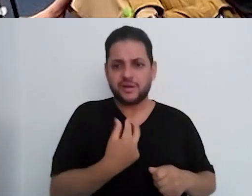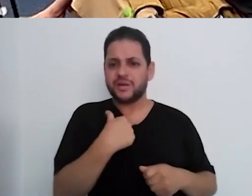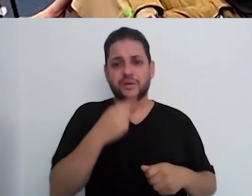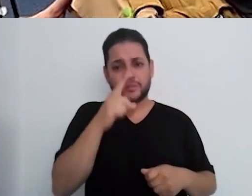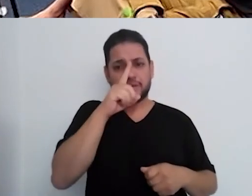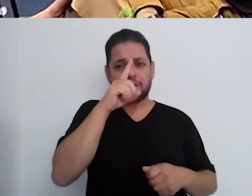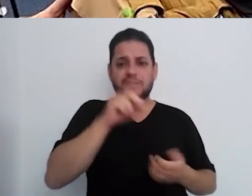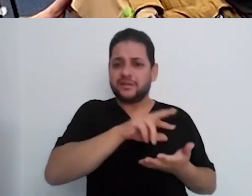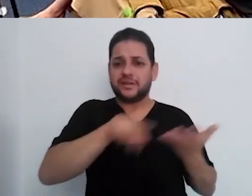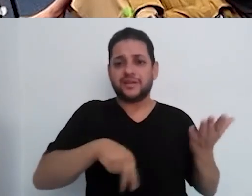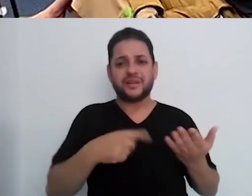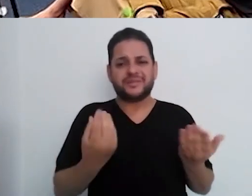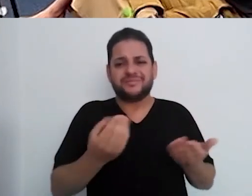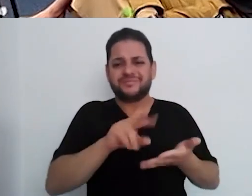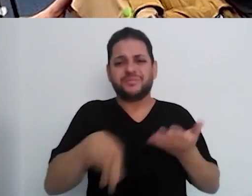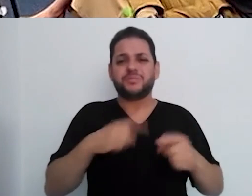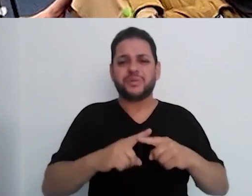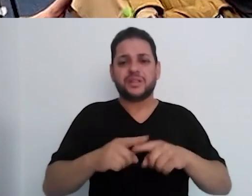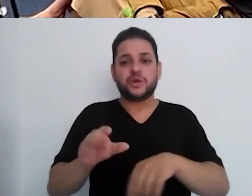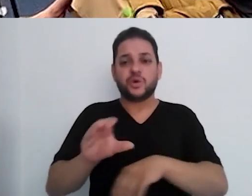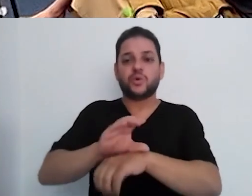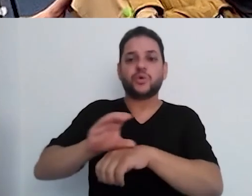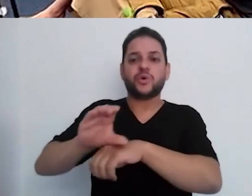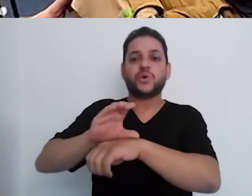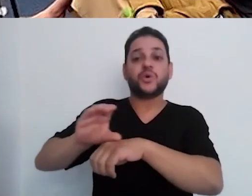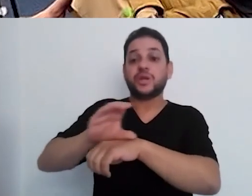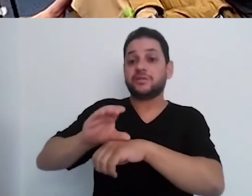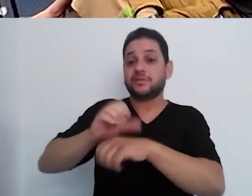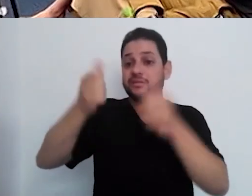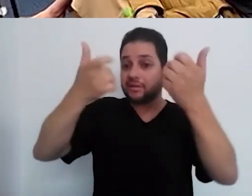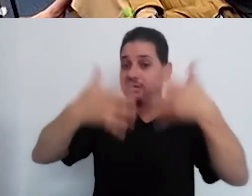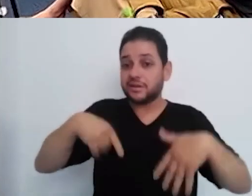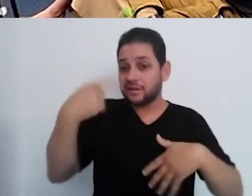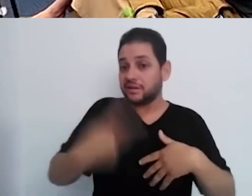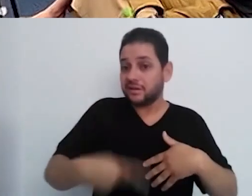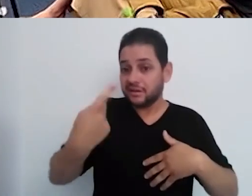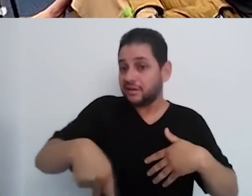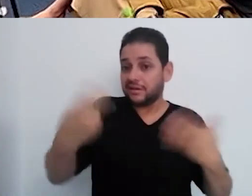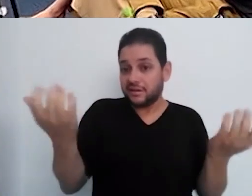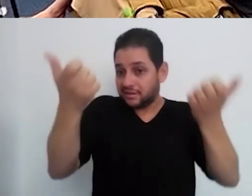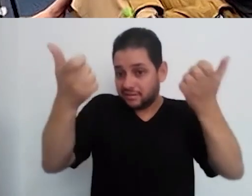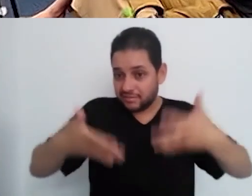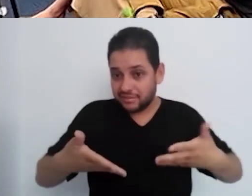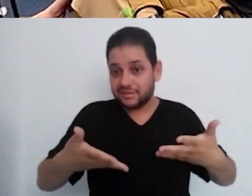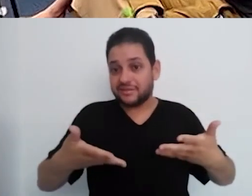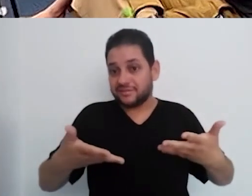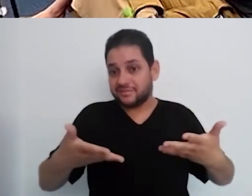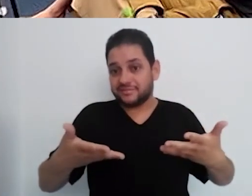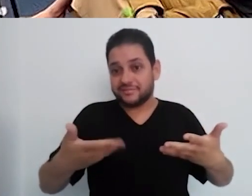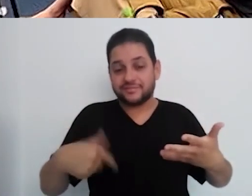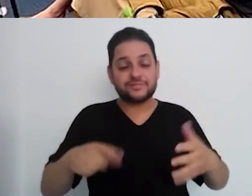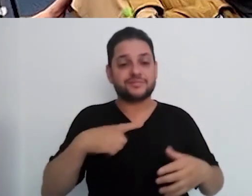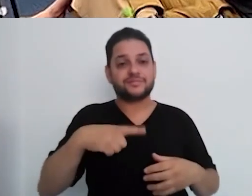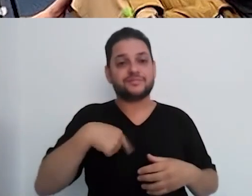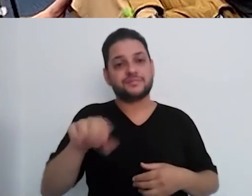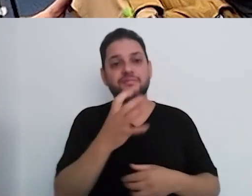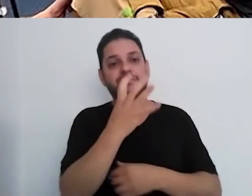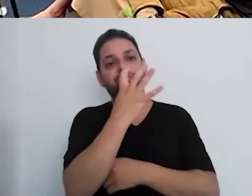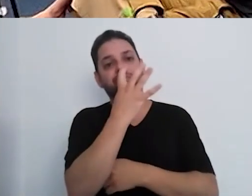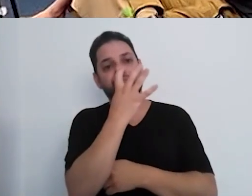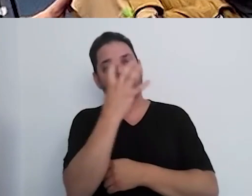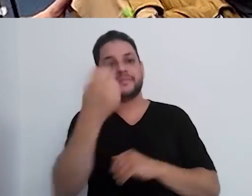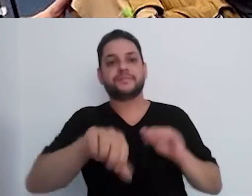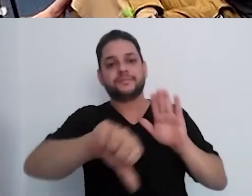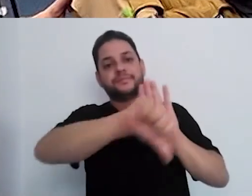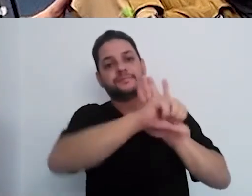a Constituição diz como é que é o nosso Estado aqui. Então, uma das coisas que eu mais, assim, fiquei admirada mesmo no Crime e Castigo é que quando chega